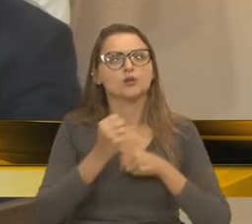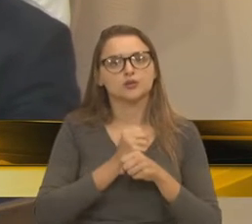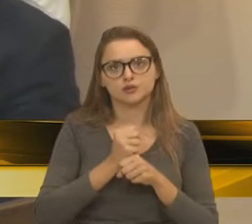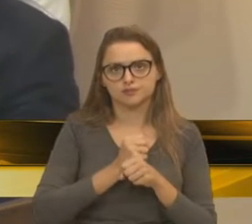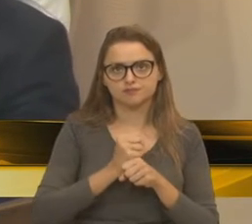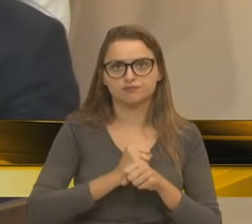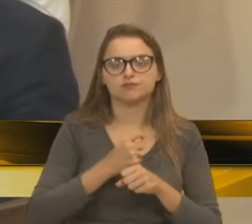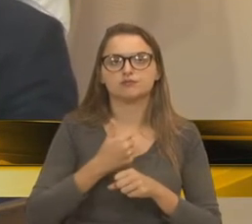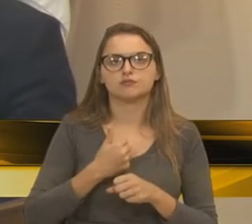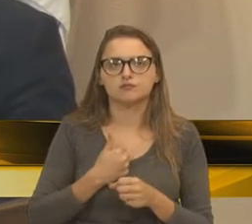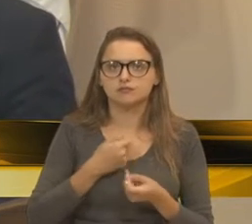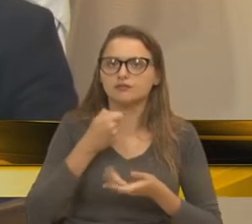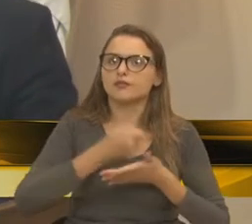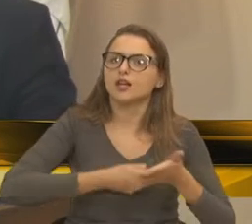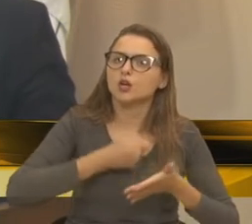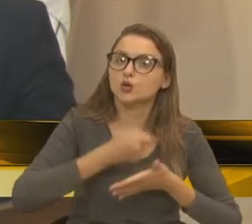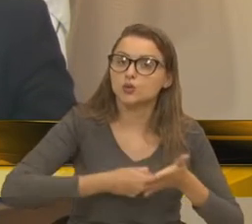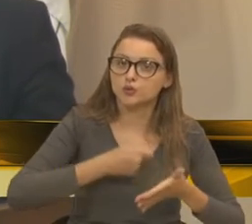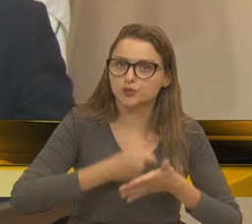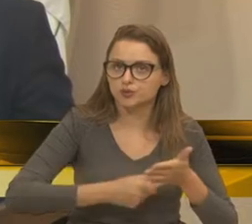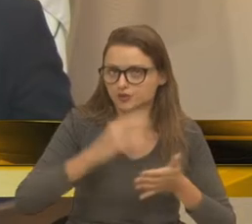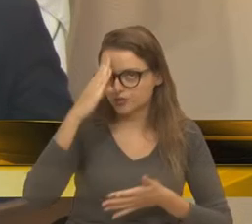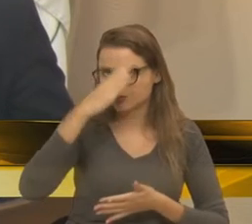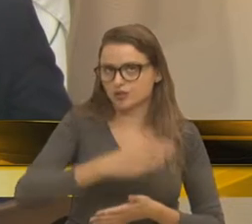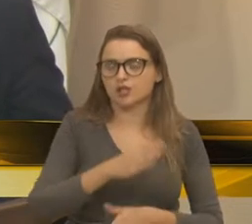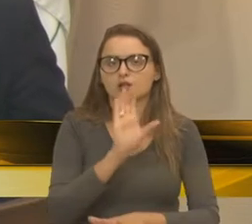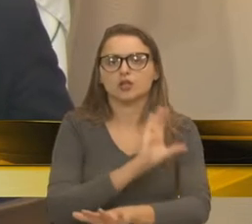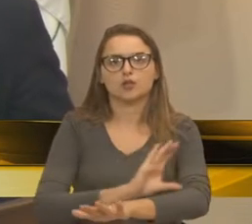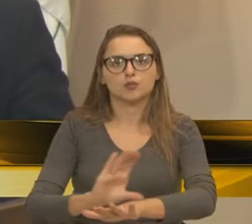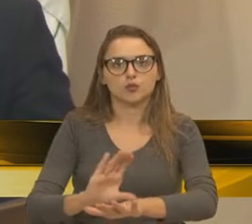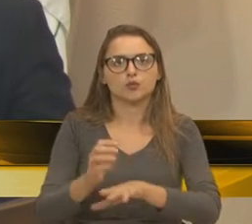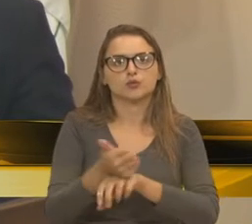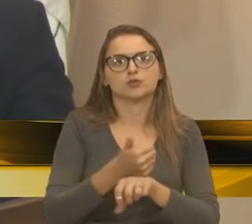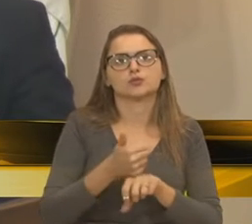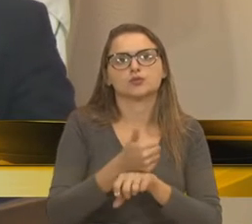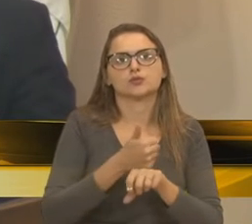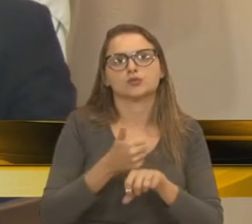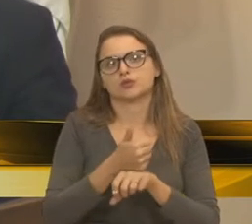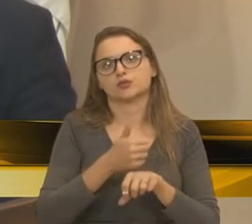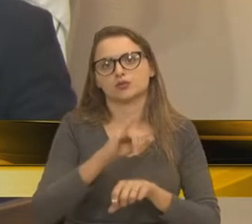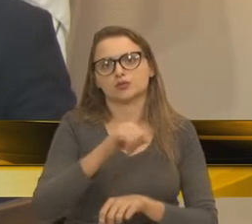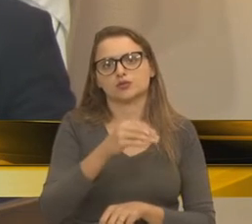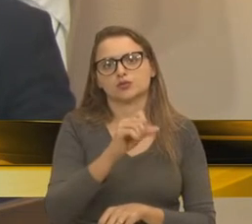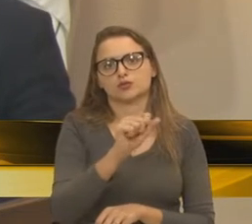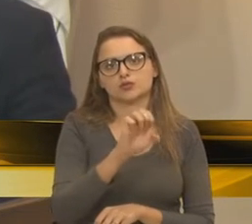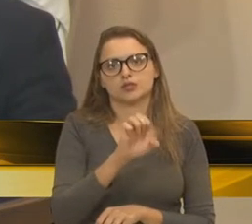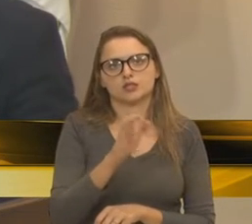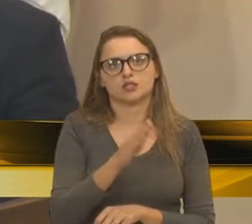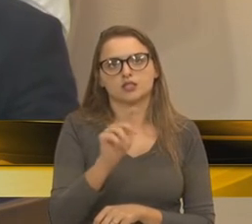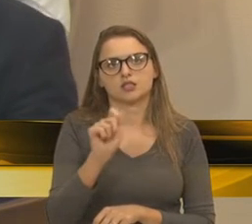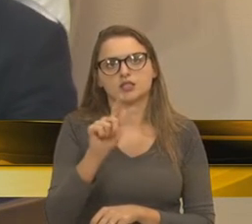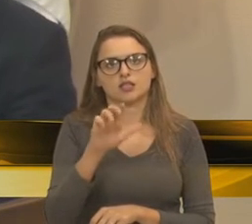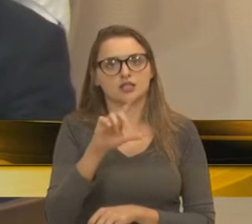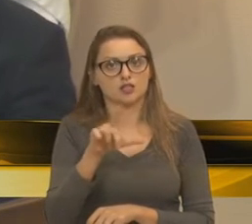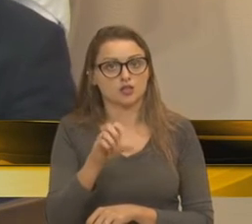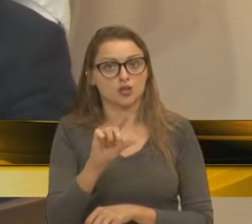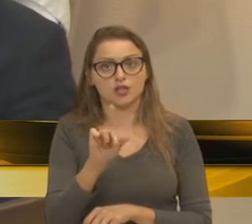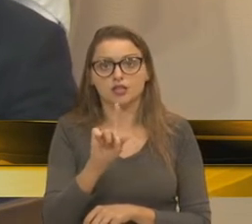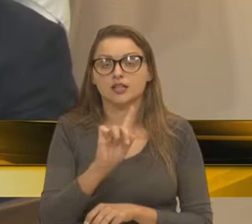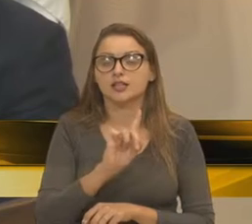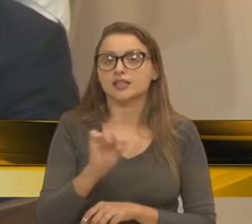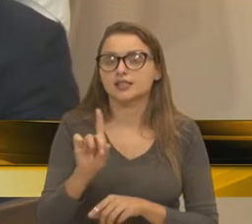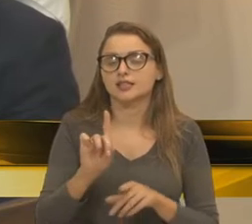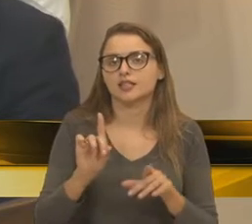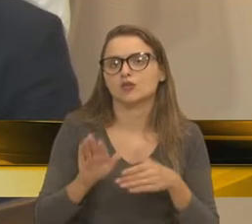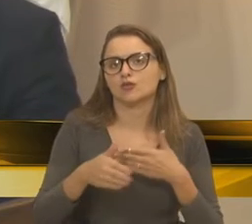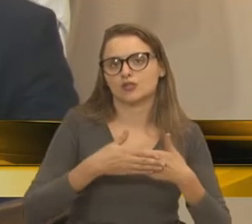tenho estado numa luta para que os cursos profissionalizantes do Senai José Gazola não fossem fechados. Inclusive, numa reunião almoço